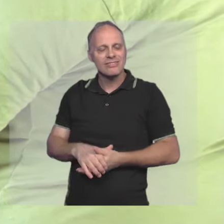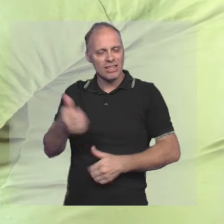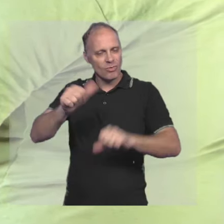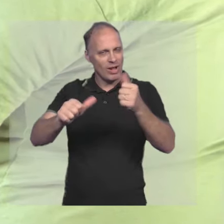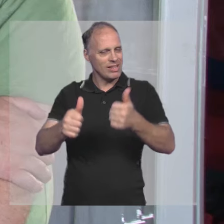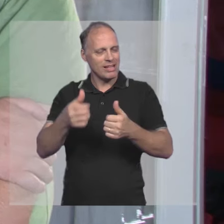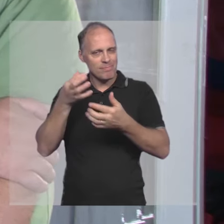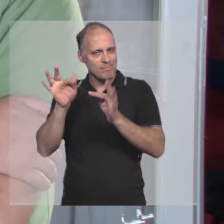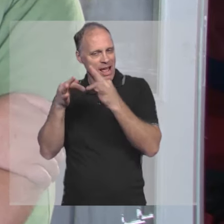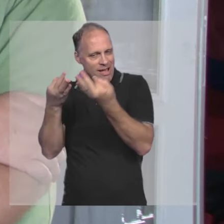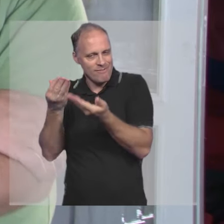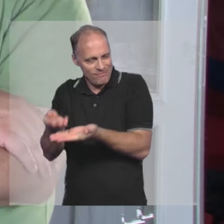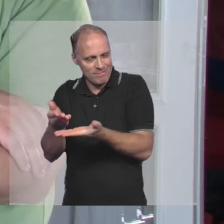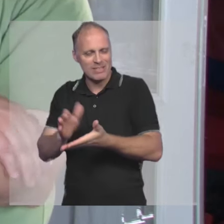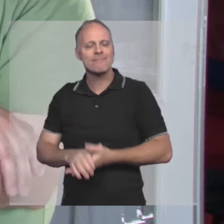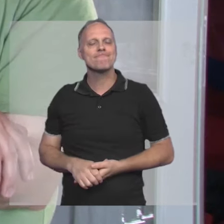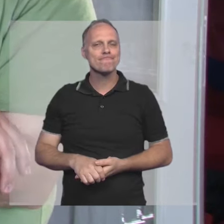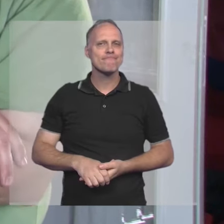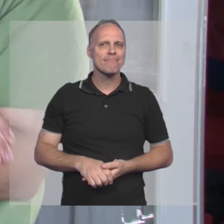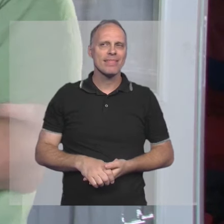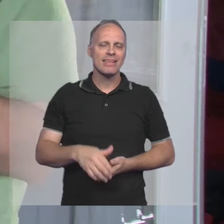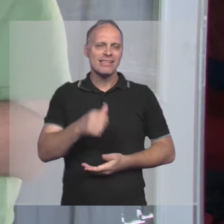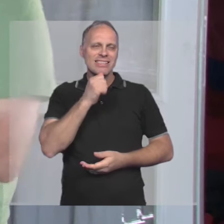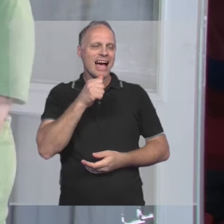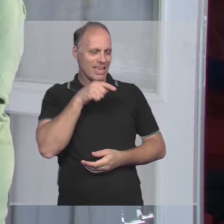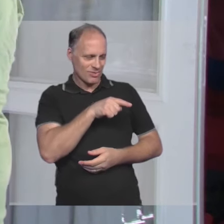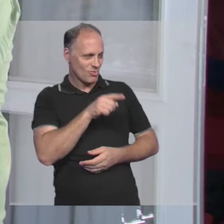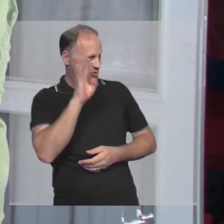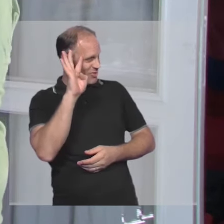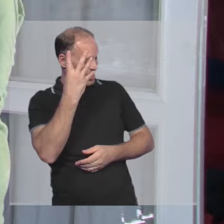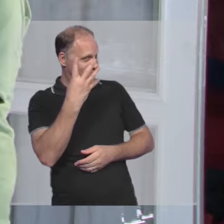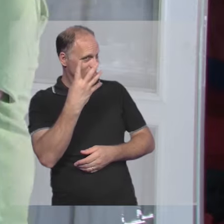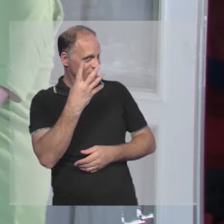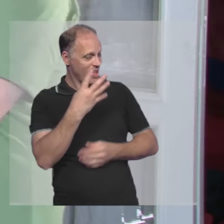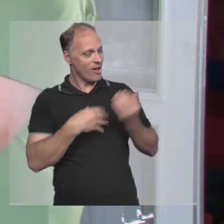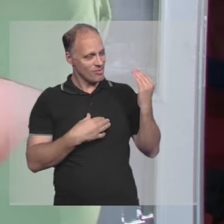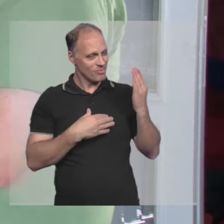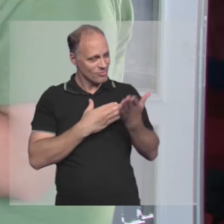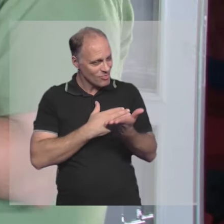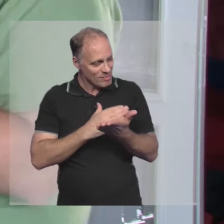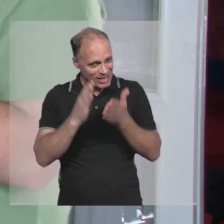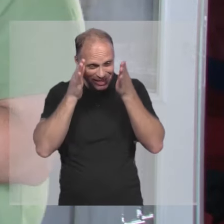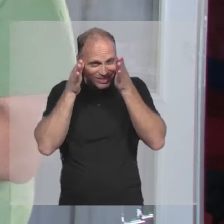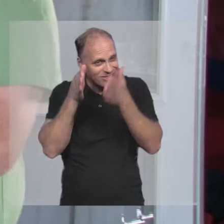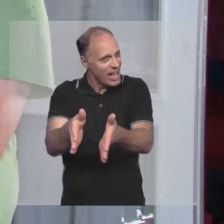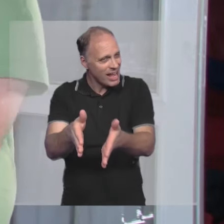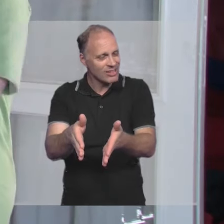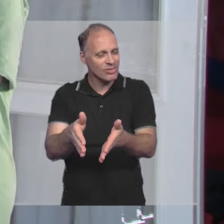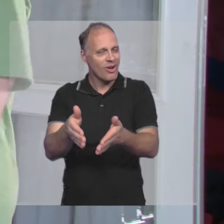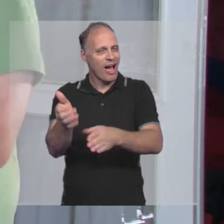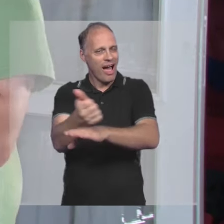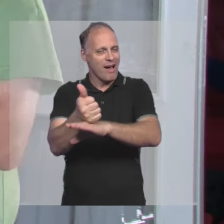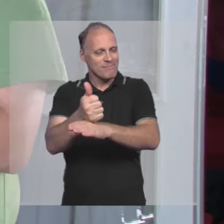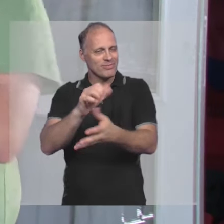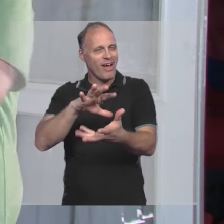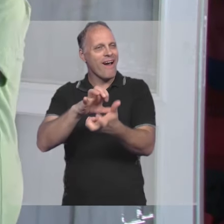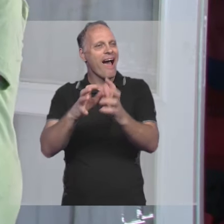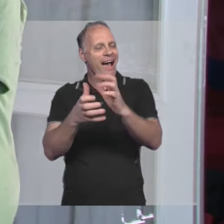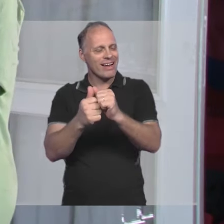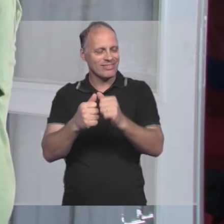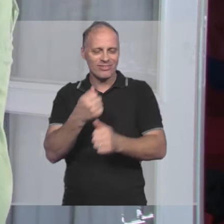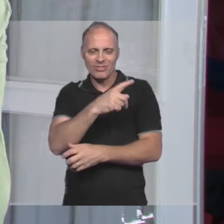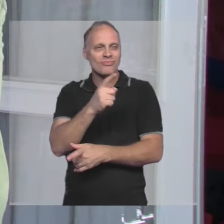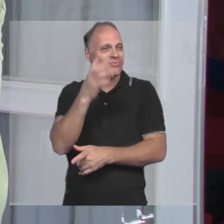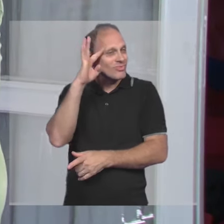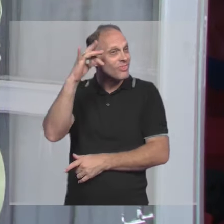qualidade. E aí tu resolveu ir diretamente para a autorrealização, que é... Pois